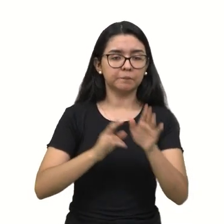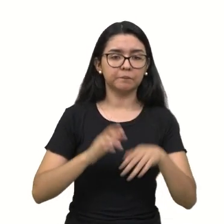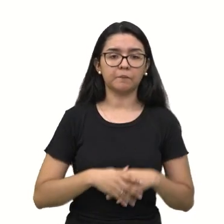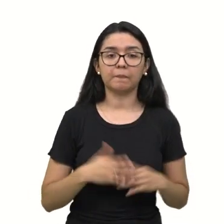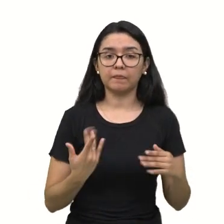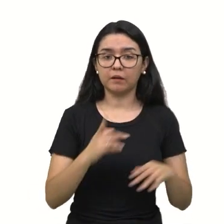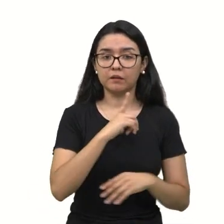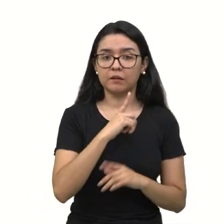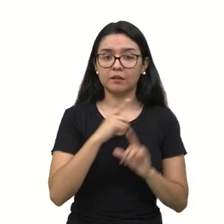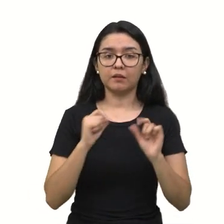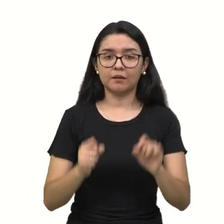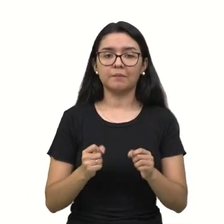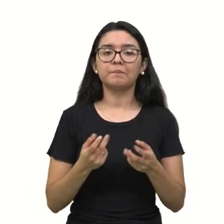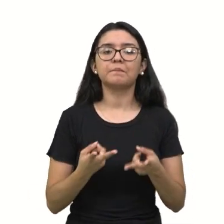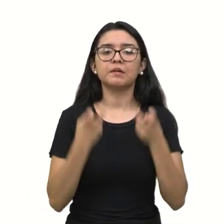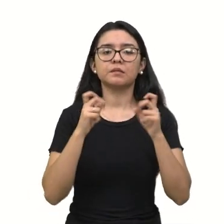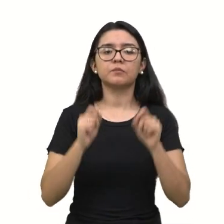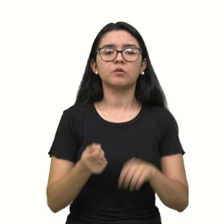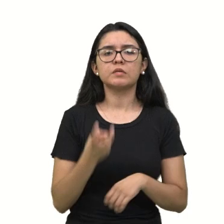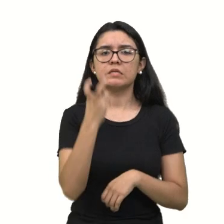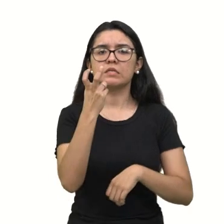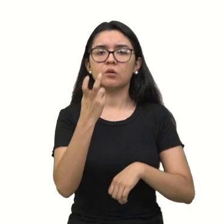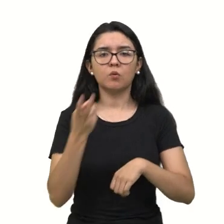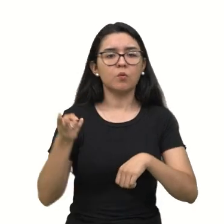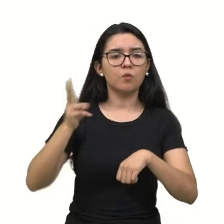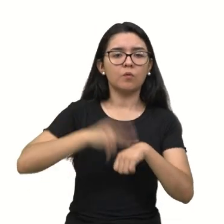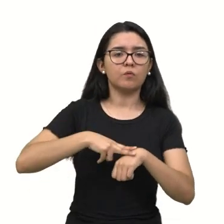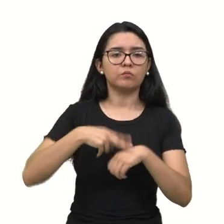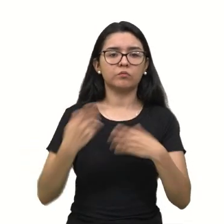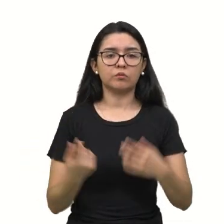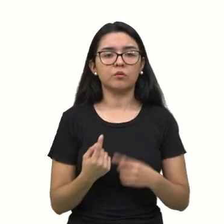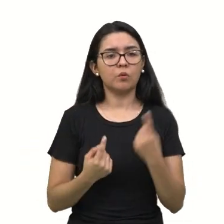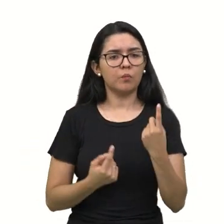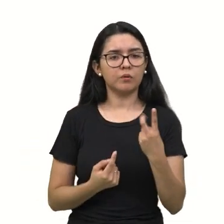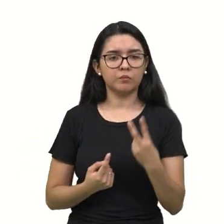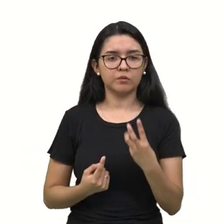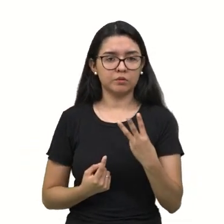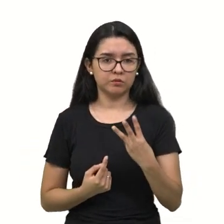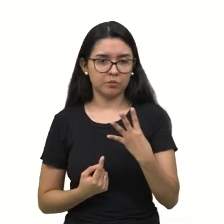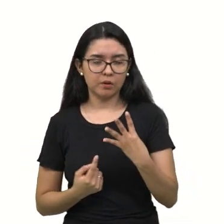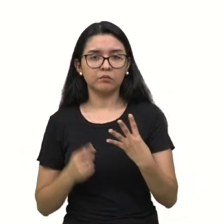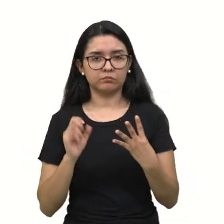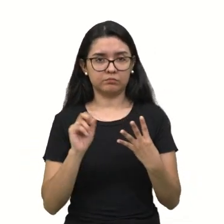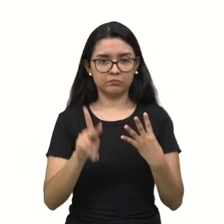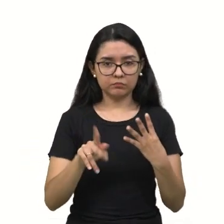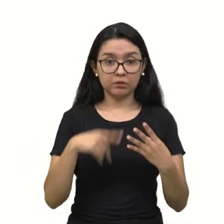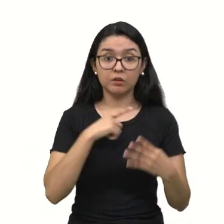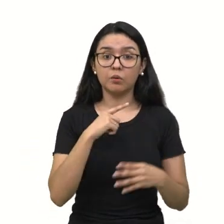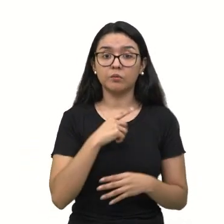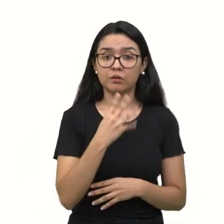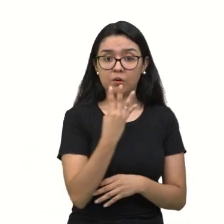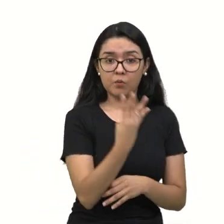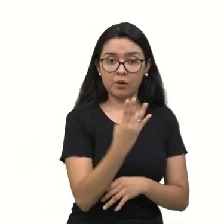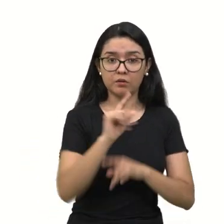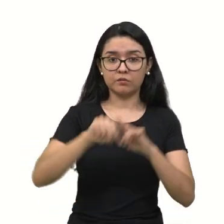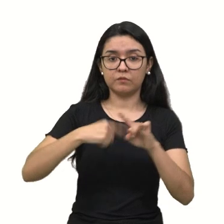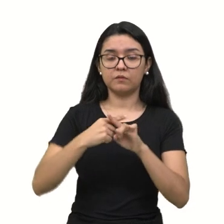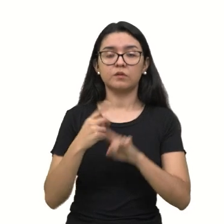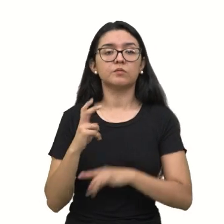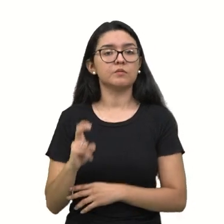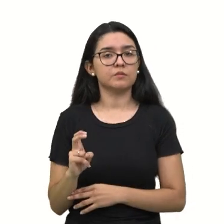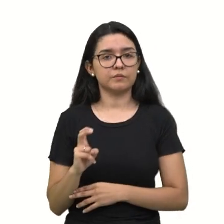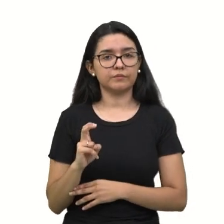temos a repetição do 5 quantas vezes? 1, 2, 3, 4. Então, nós temos 4